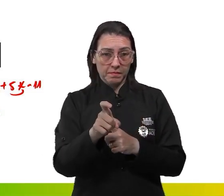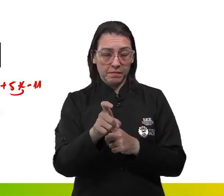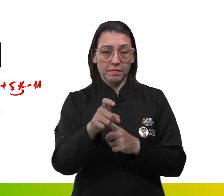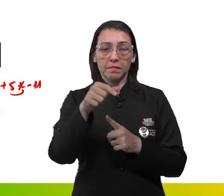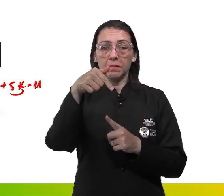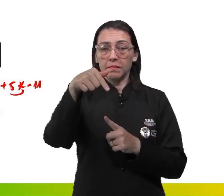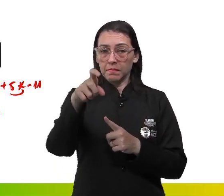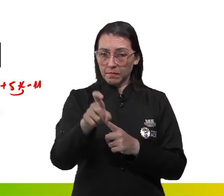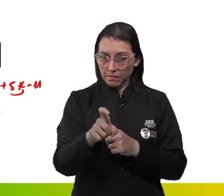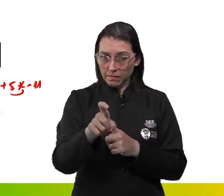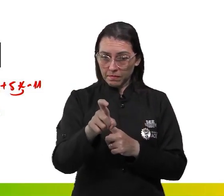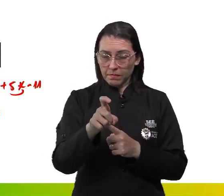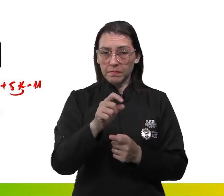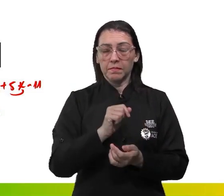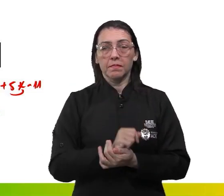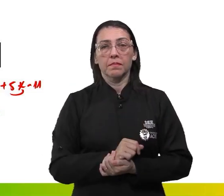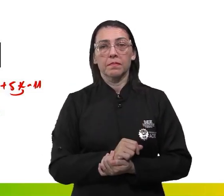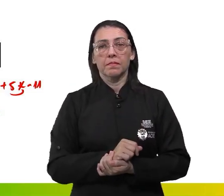é 7x.